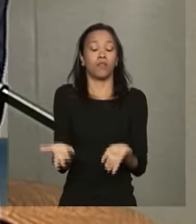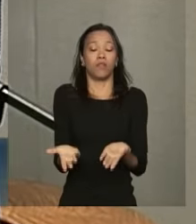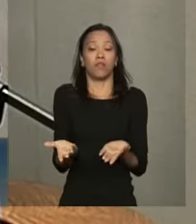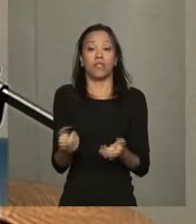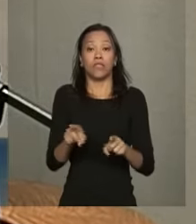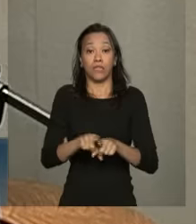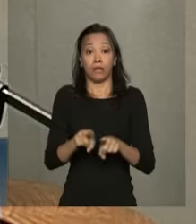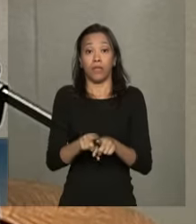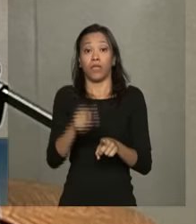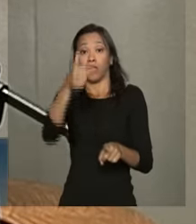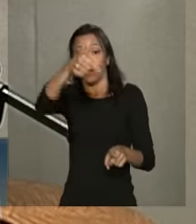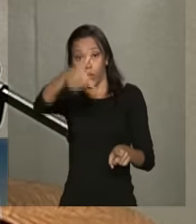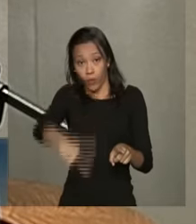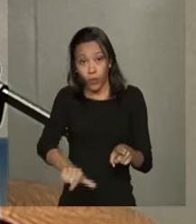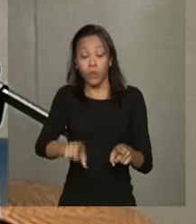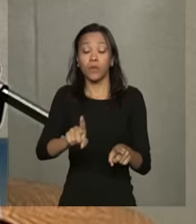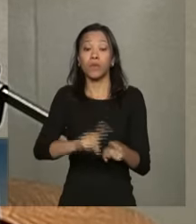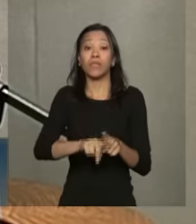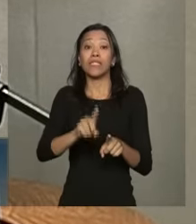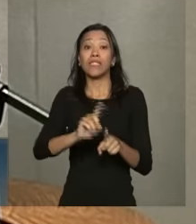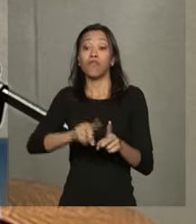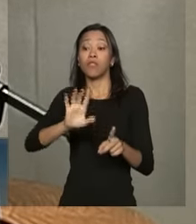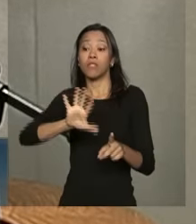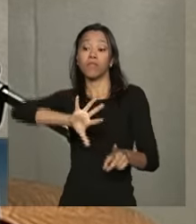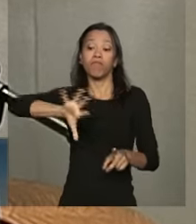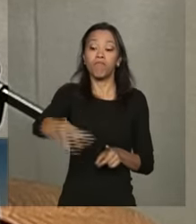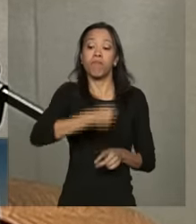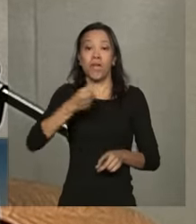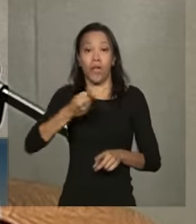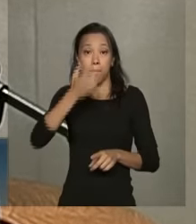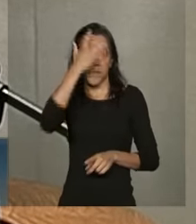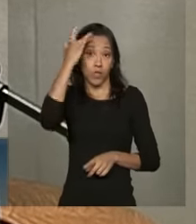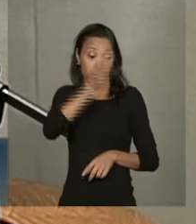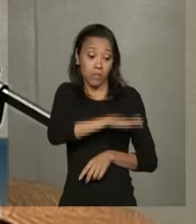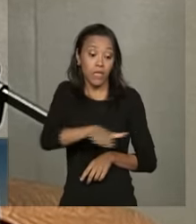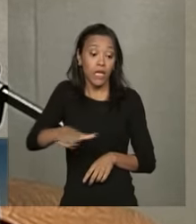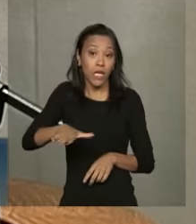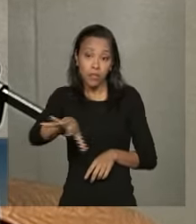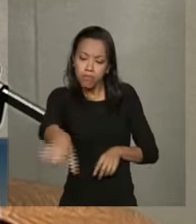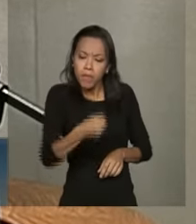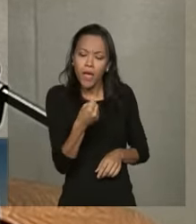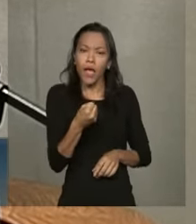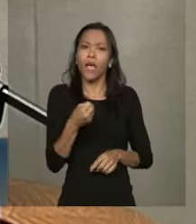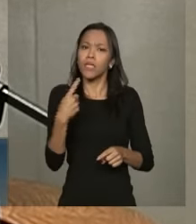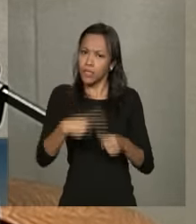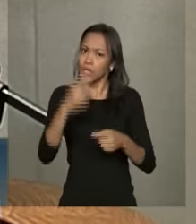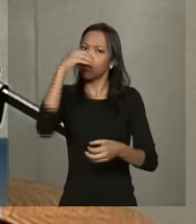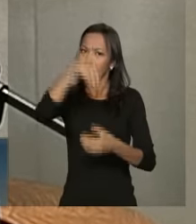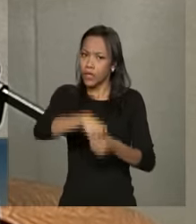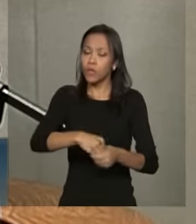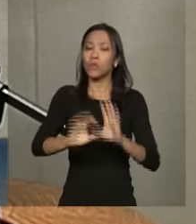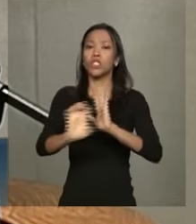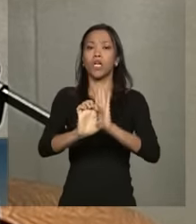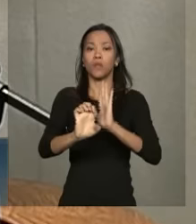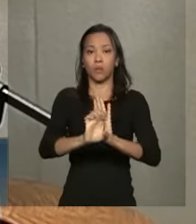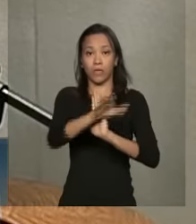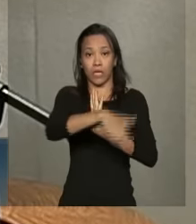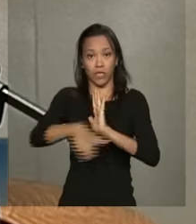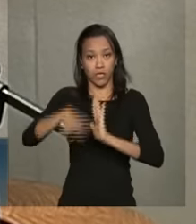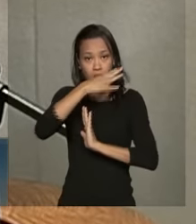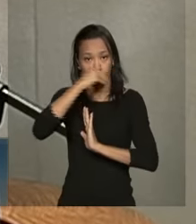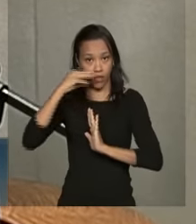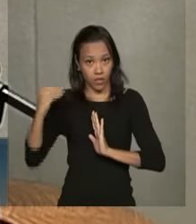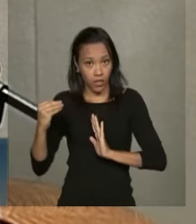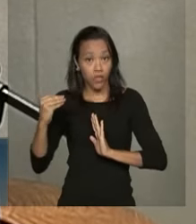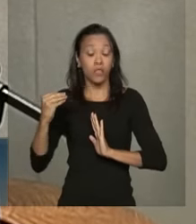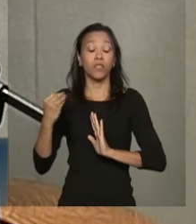de adoção ilegal subtração de menores previsto no estatuto de da Criança e Adolescente e na lei e os